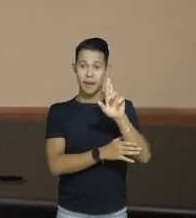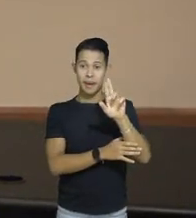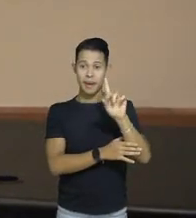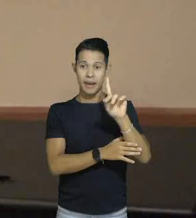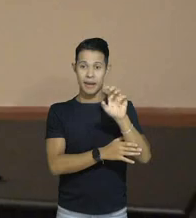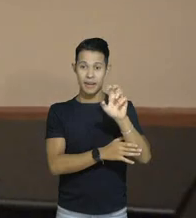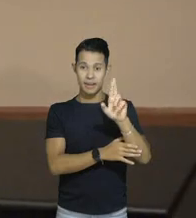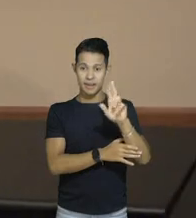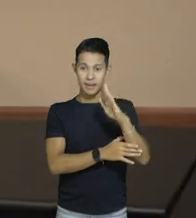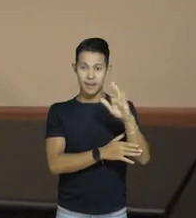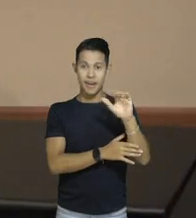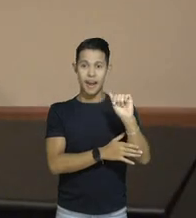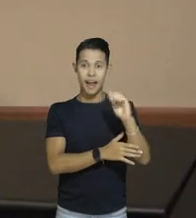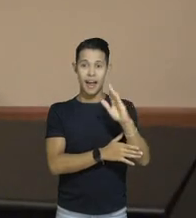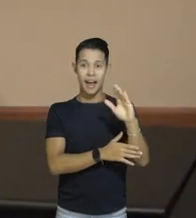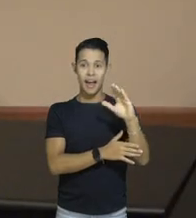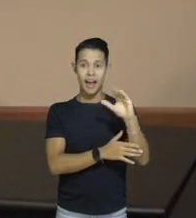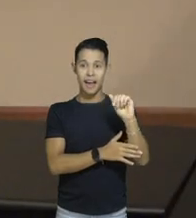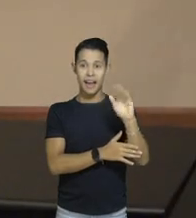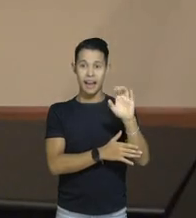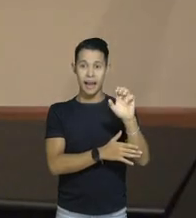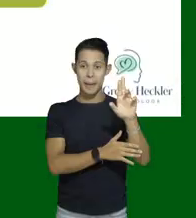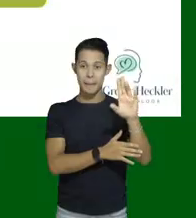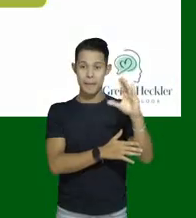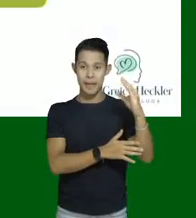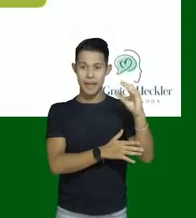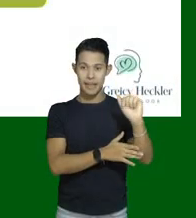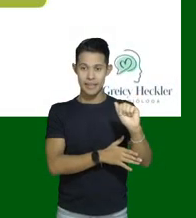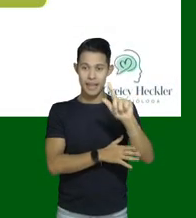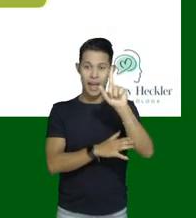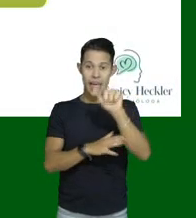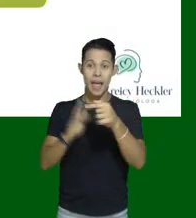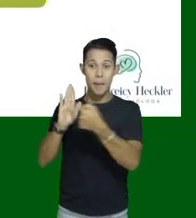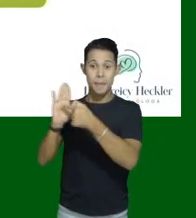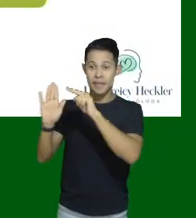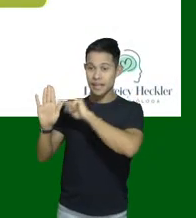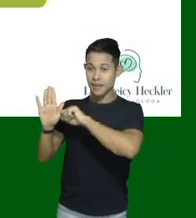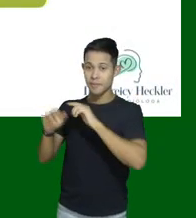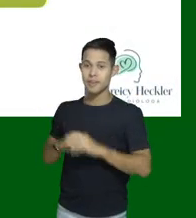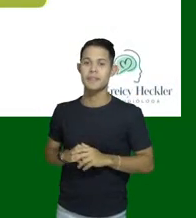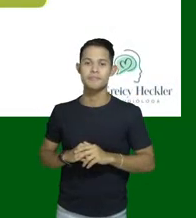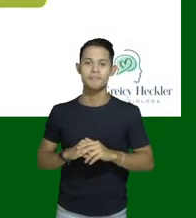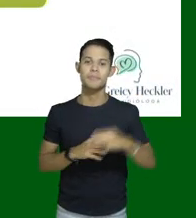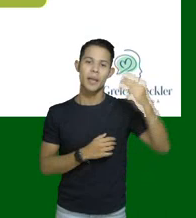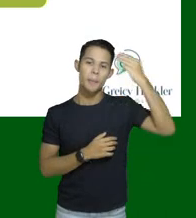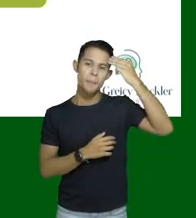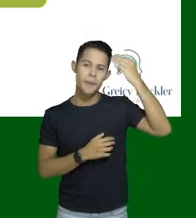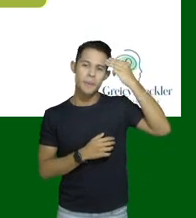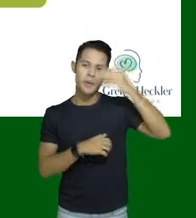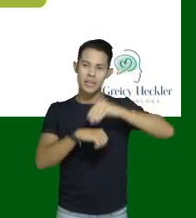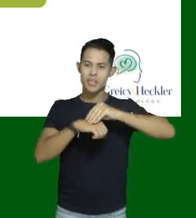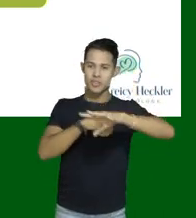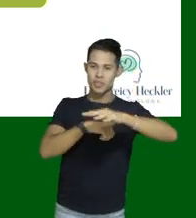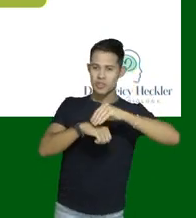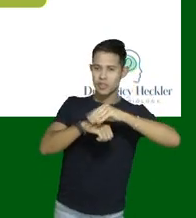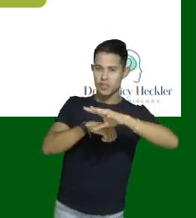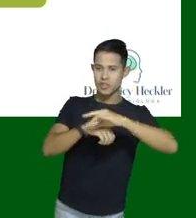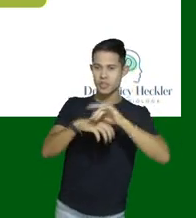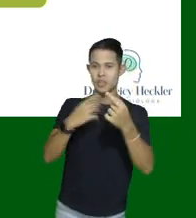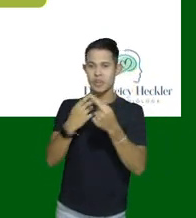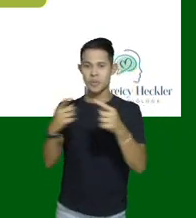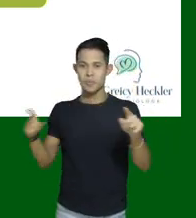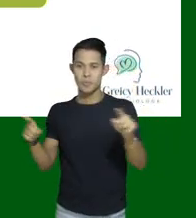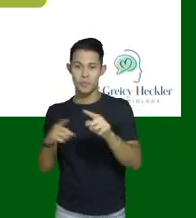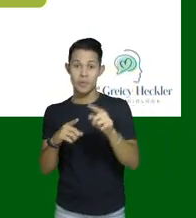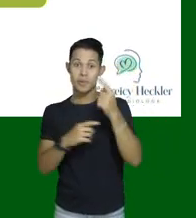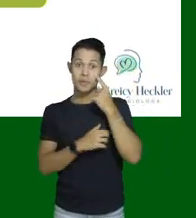Escutar histórias da extrema fadiga atencional. Memorizar instruções, versinhos e canções. E a gente já pode ver lá